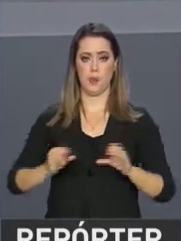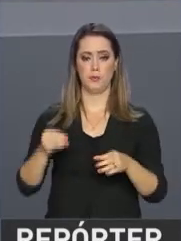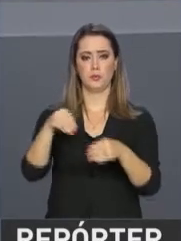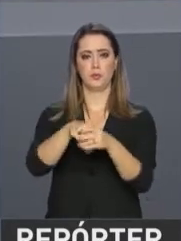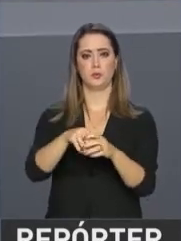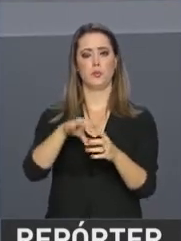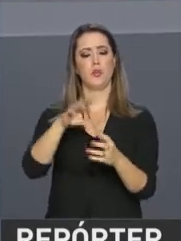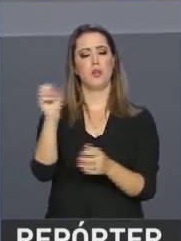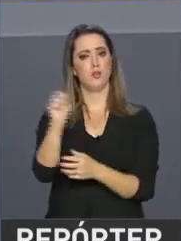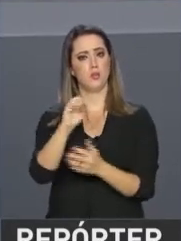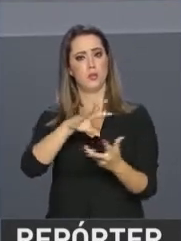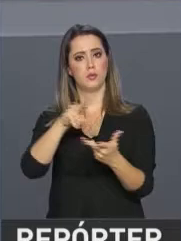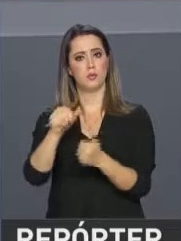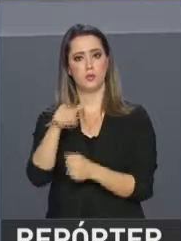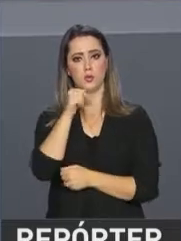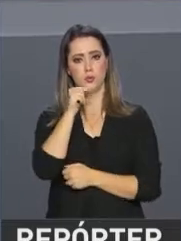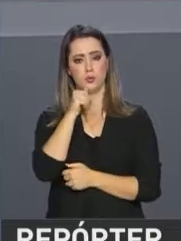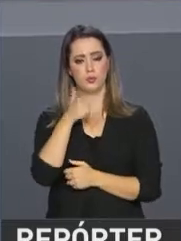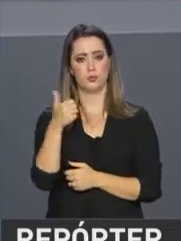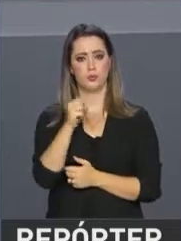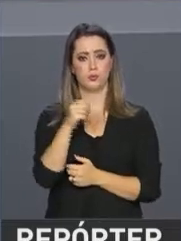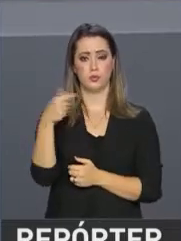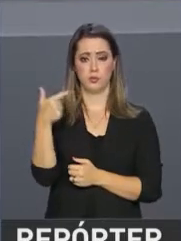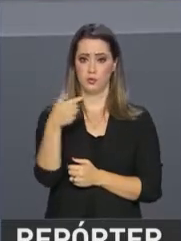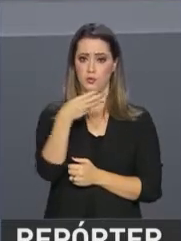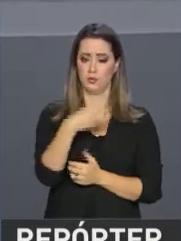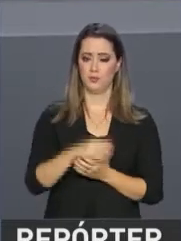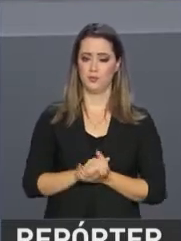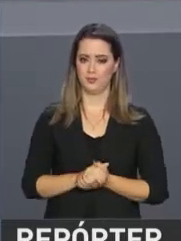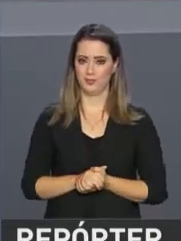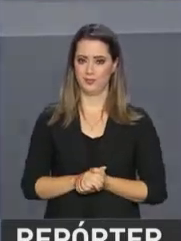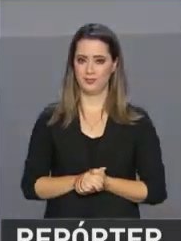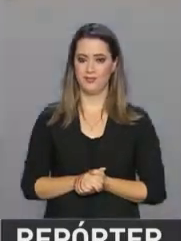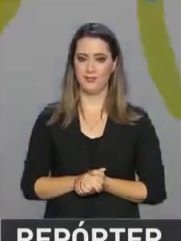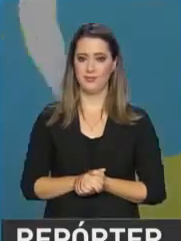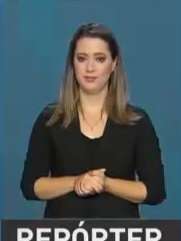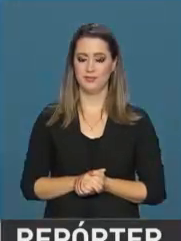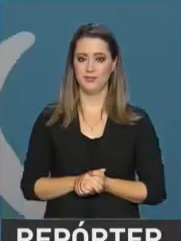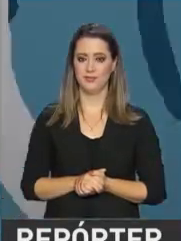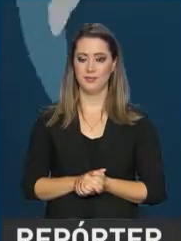água que acontece de 18 a 23 de março em brasília